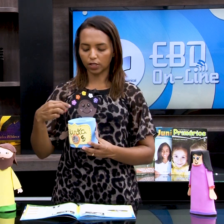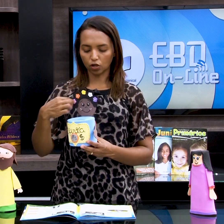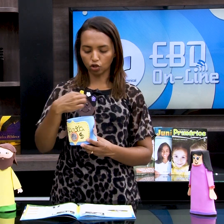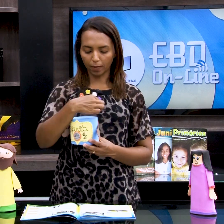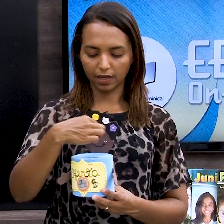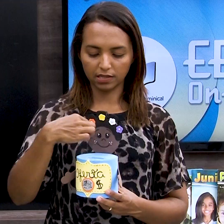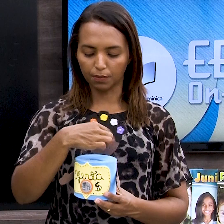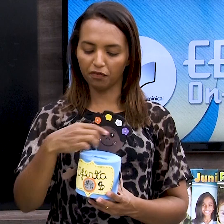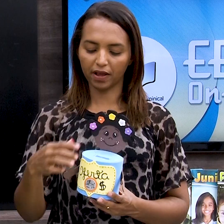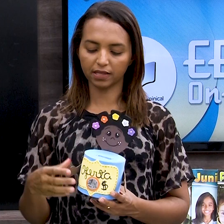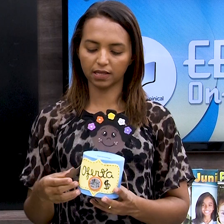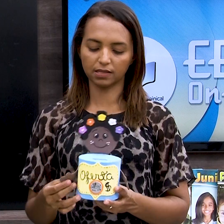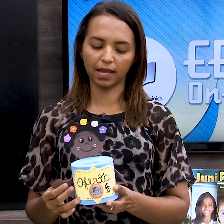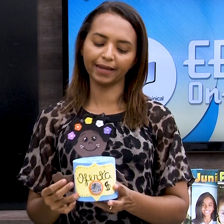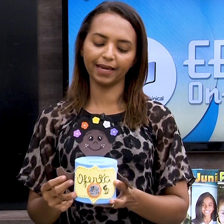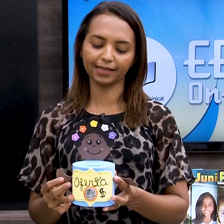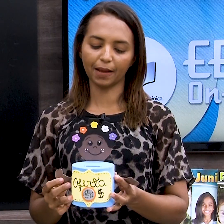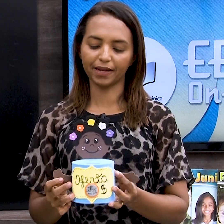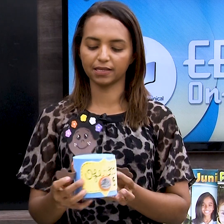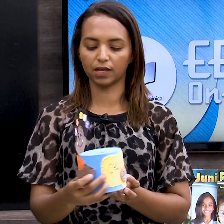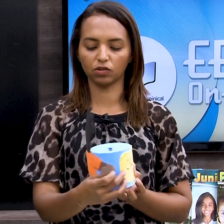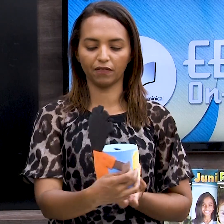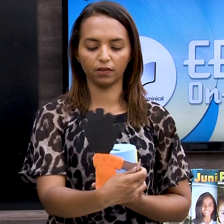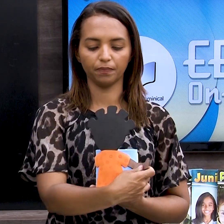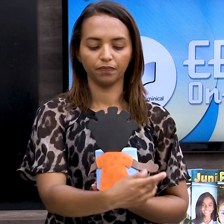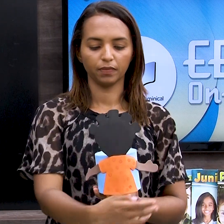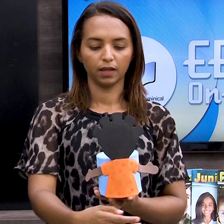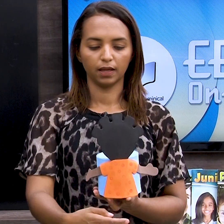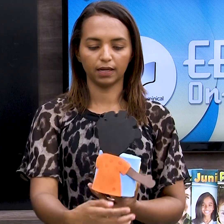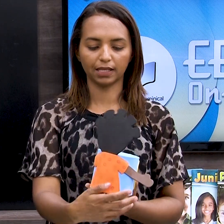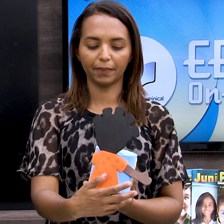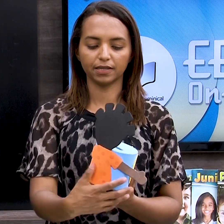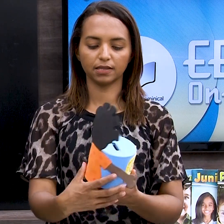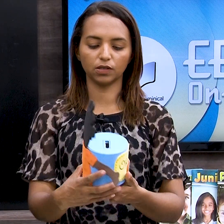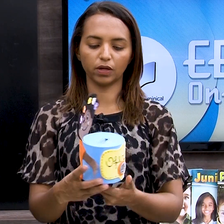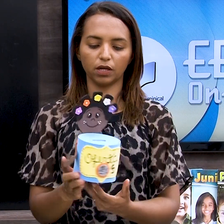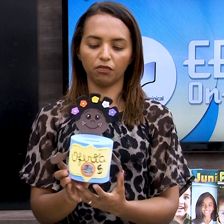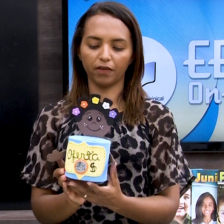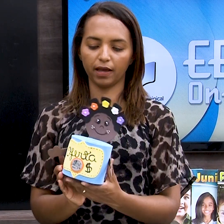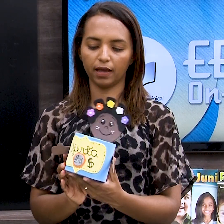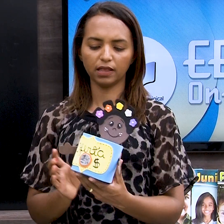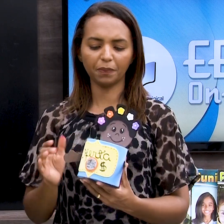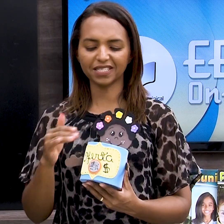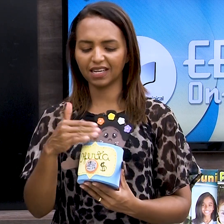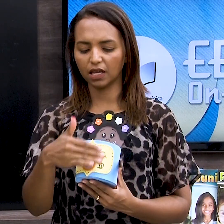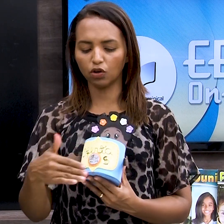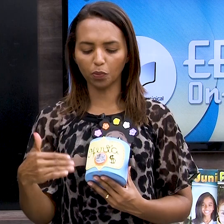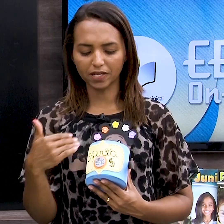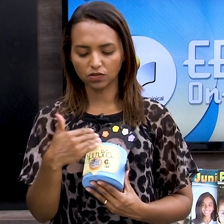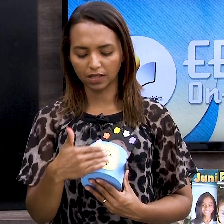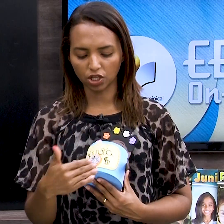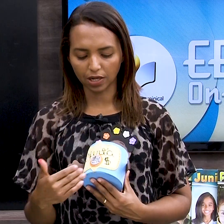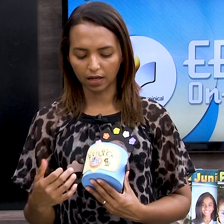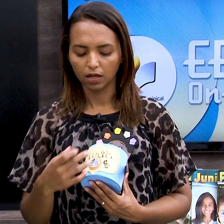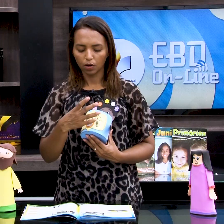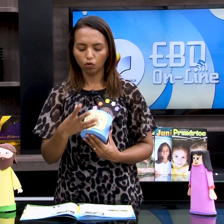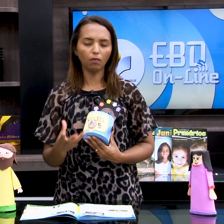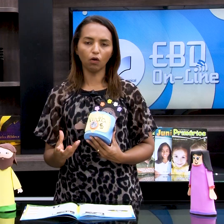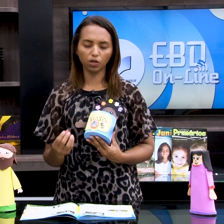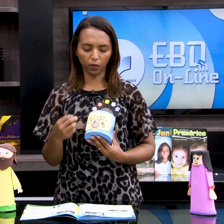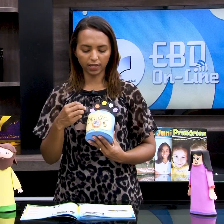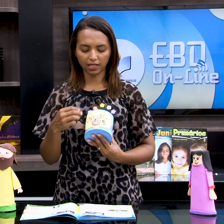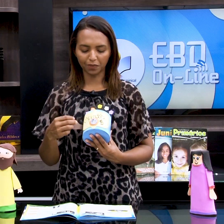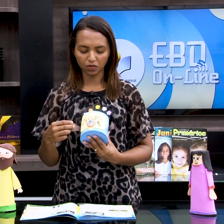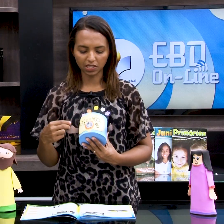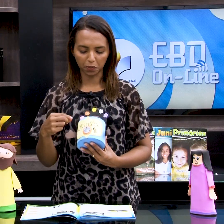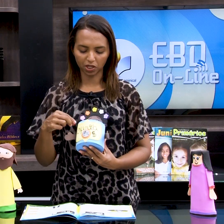pode colocar só o nome aqui em cima Oferta se quiser aqui ela tá abraçando tá vendo ela tá abraçando aqui a oferta nem precisa nem eu não preciso nem deixar um